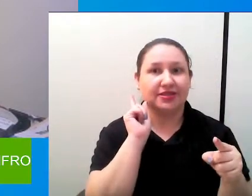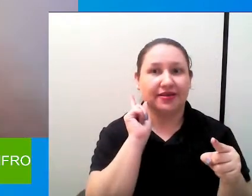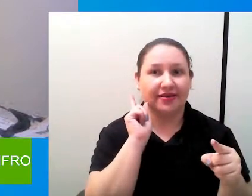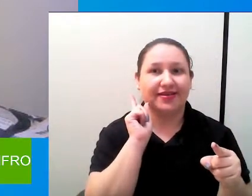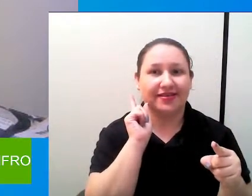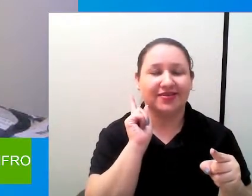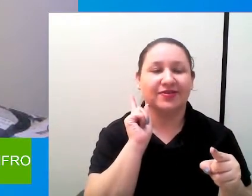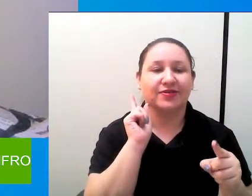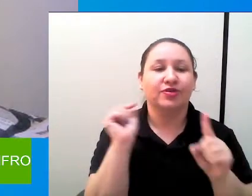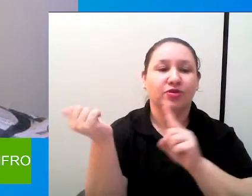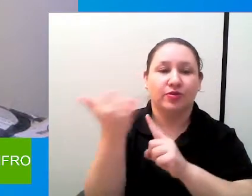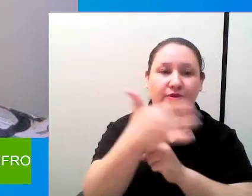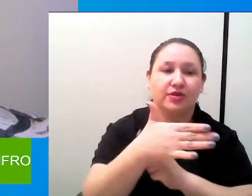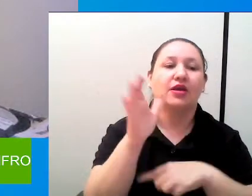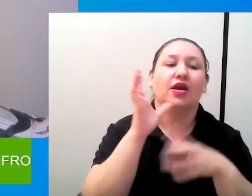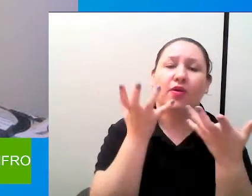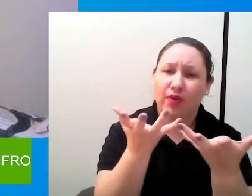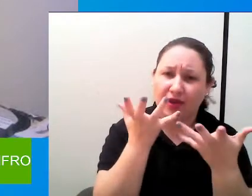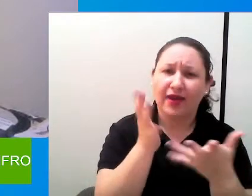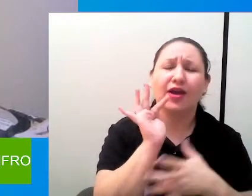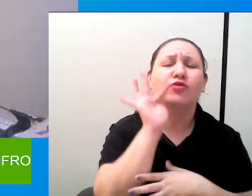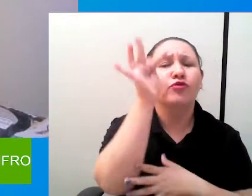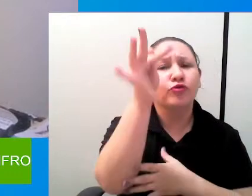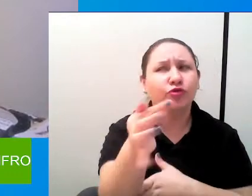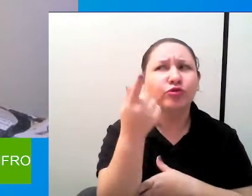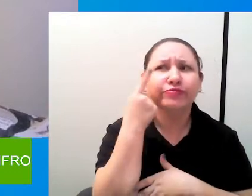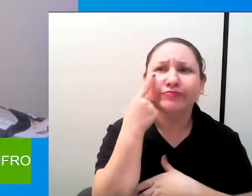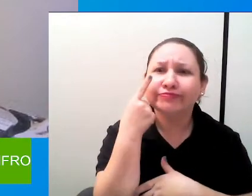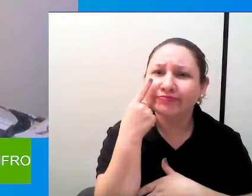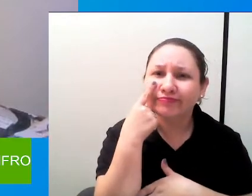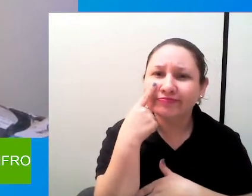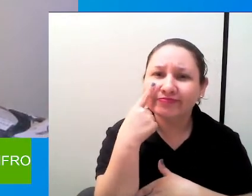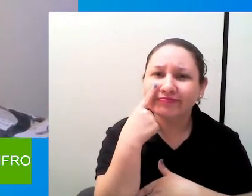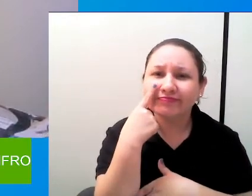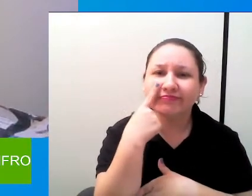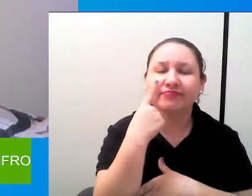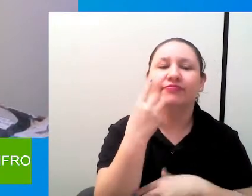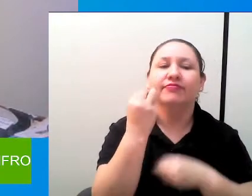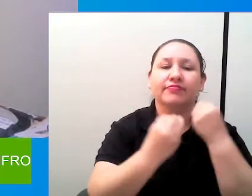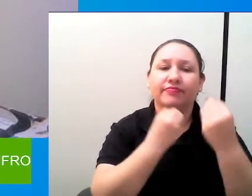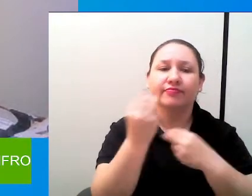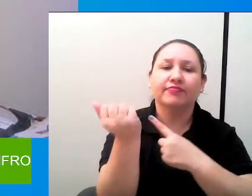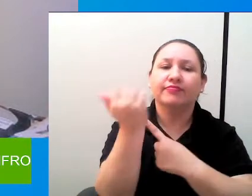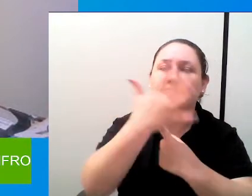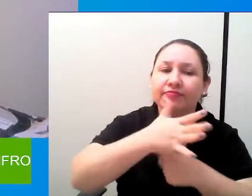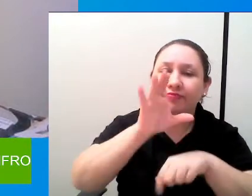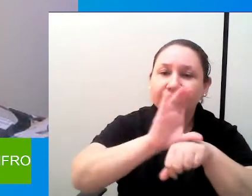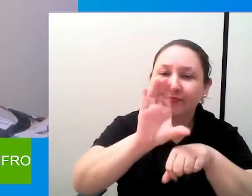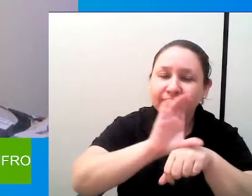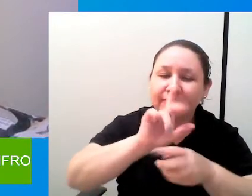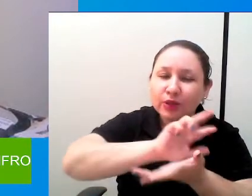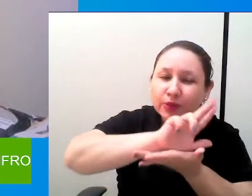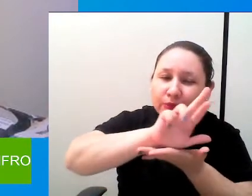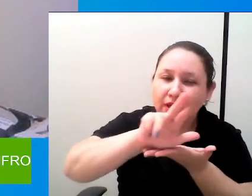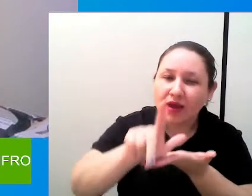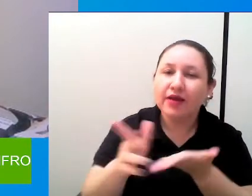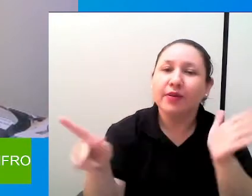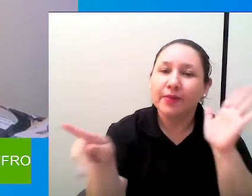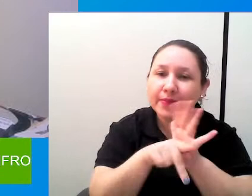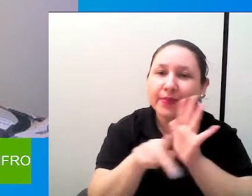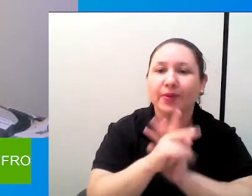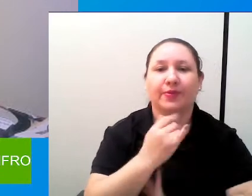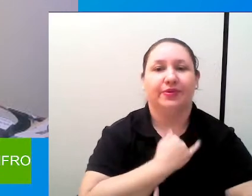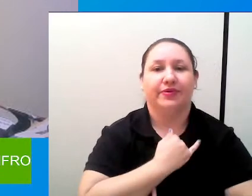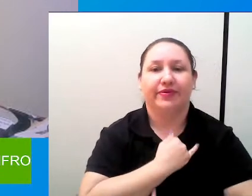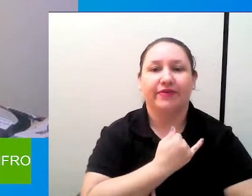de acompanhar os resultados, porque nós já vamos reformular nosso PPC agora, temos a oportunidade de ver várias outras formas de